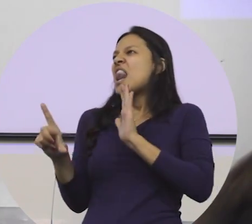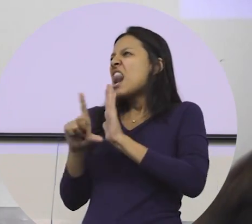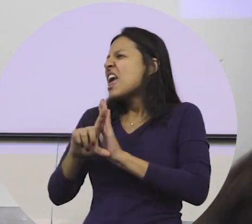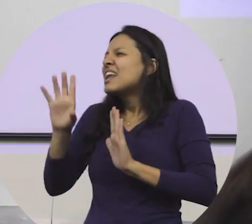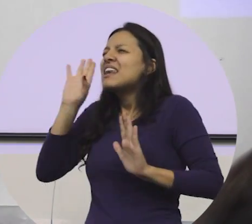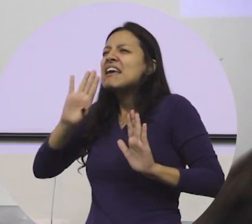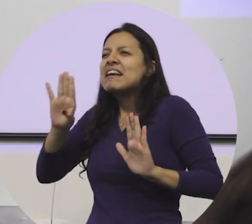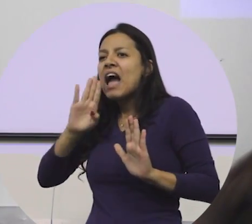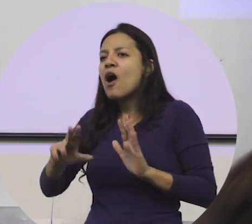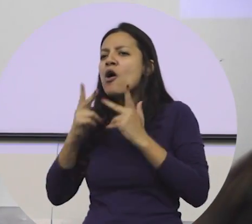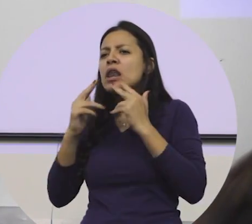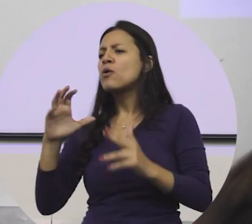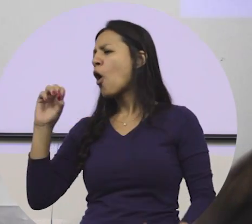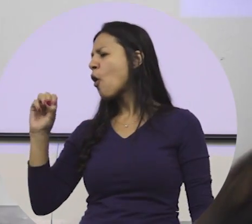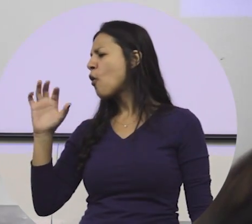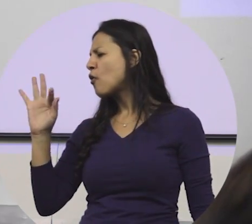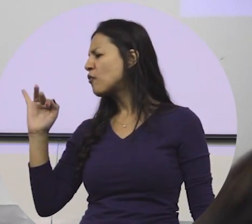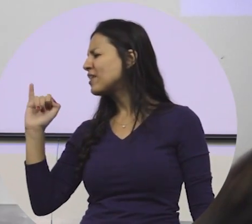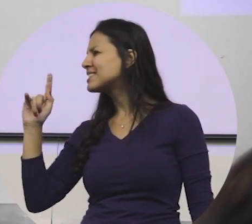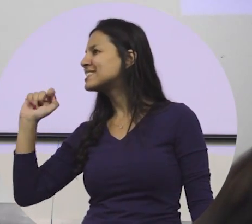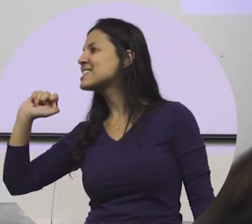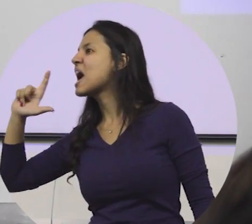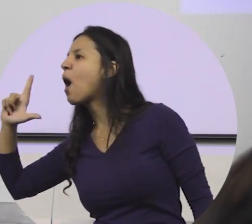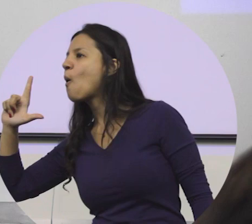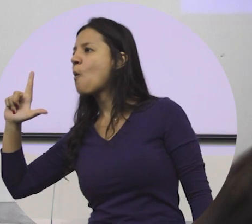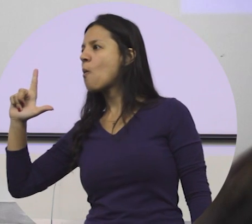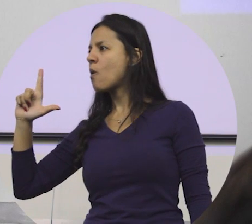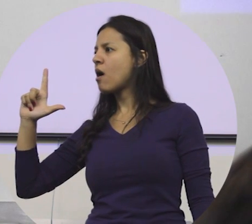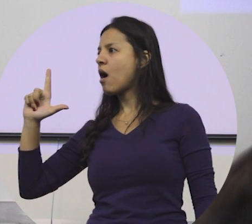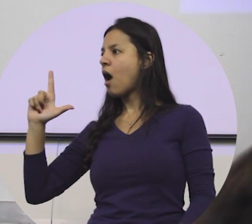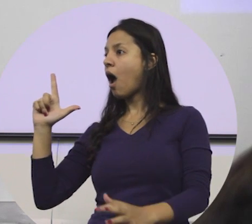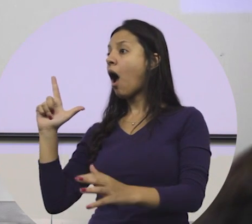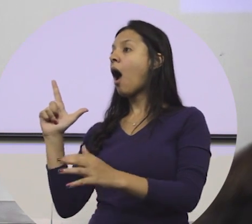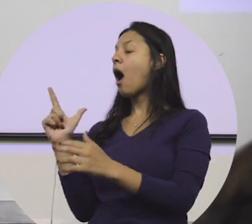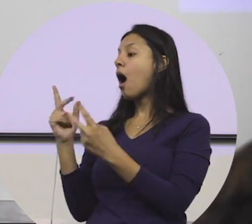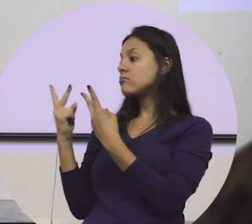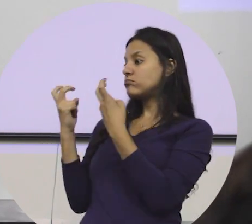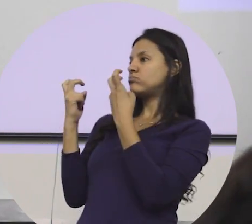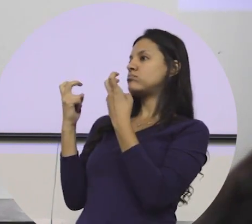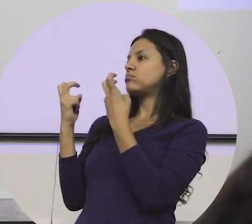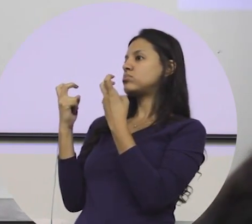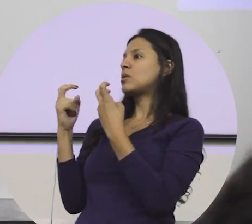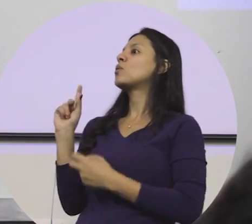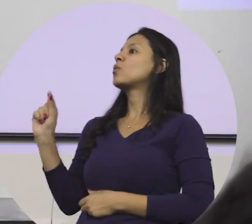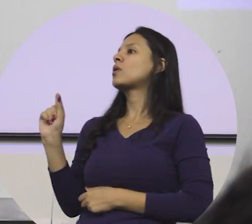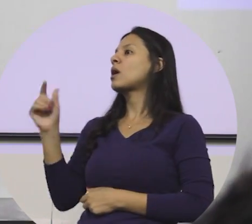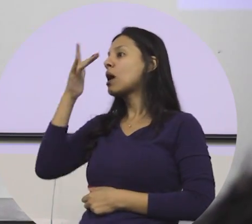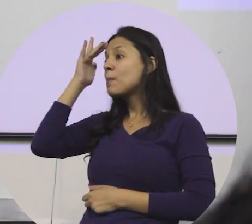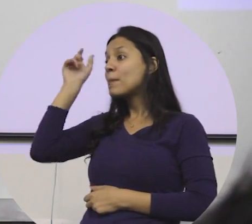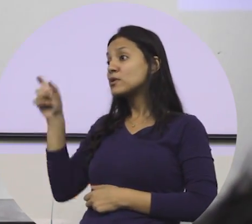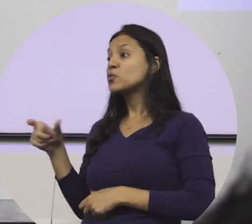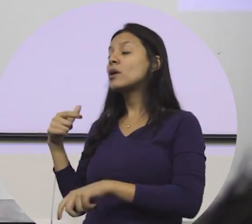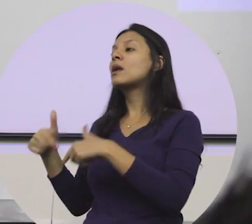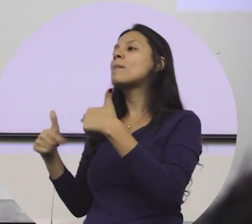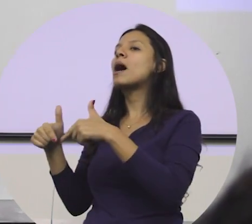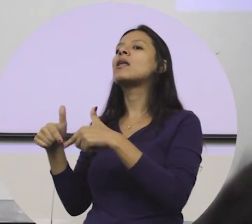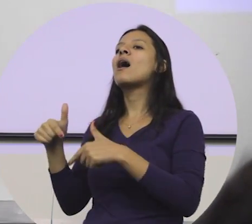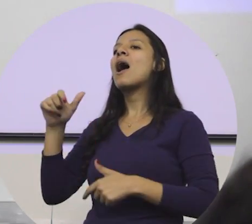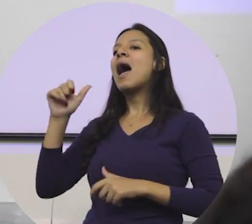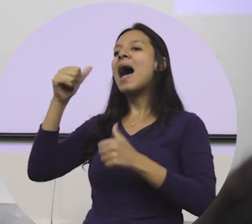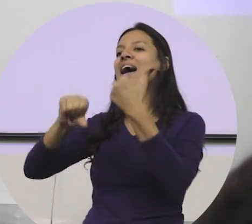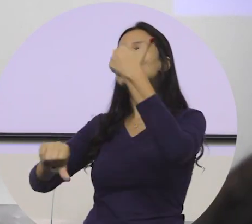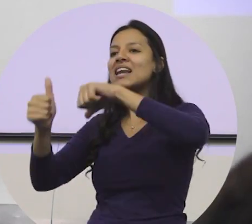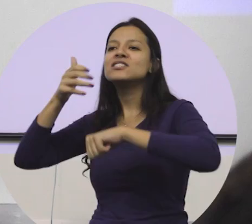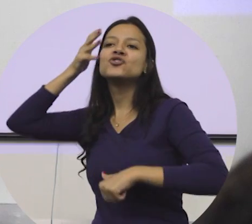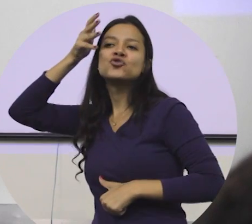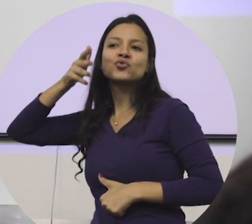que legal, eu também estava achando que era oficial. E quem me chamou atenção a isso foi uma pessoa que trabalha com análise do discurso. Eu fui para uma